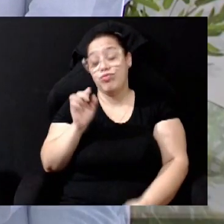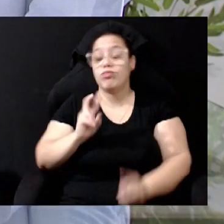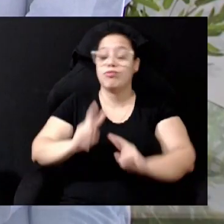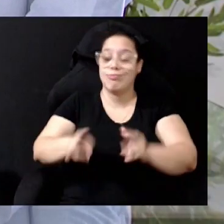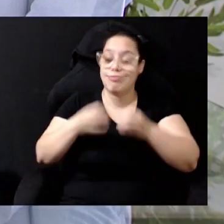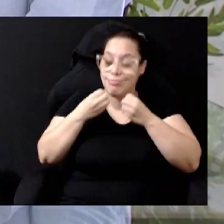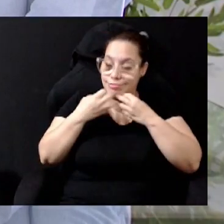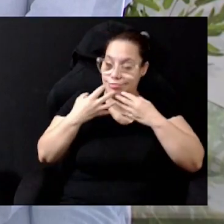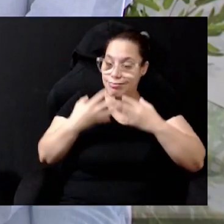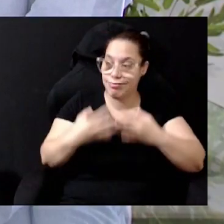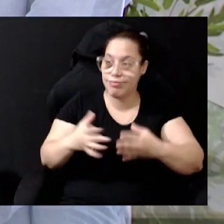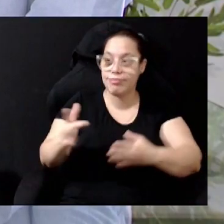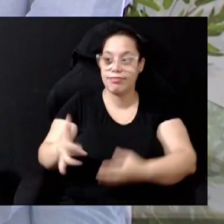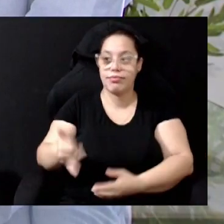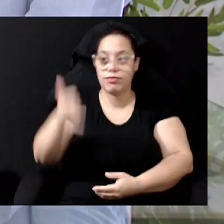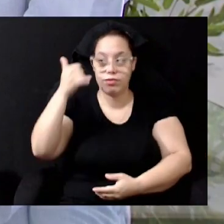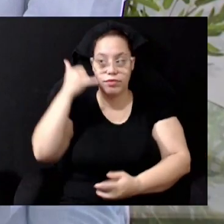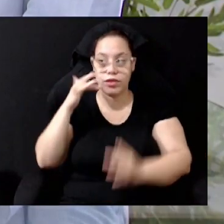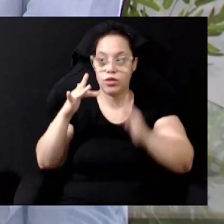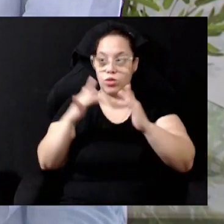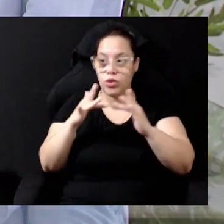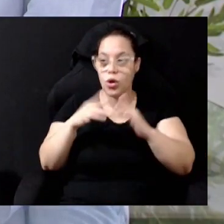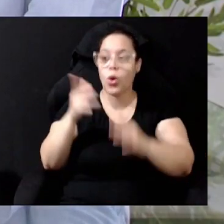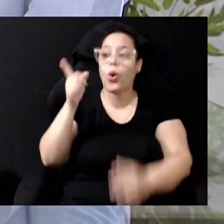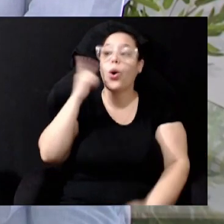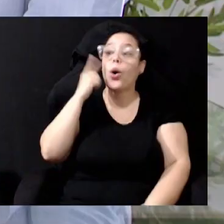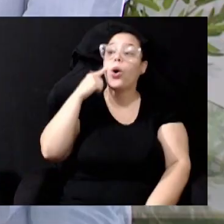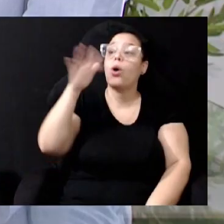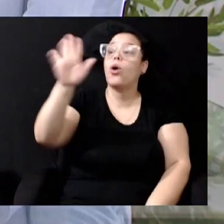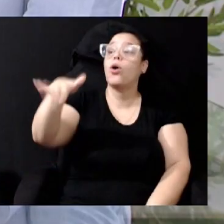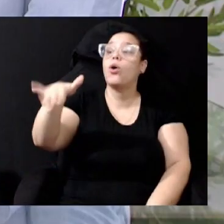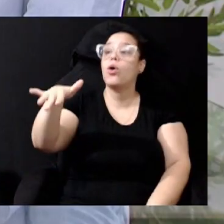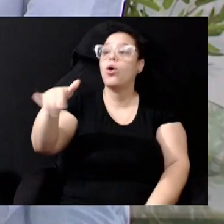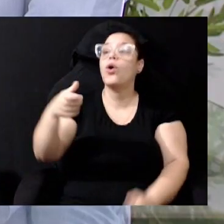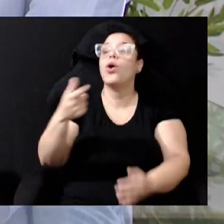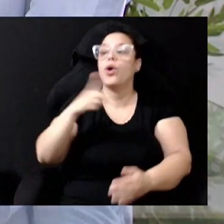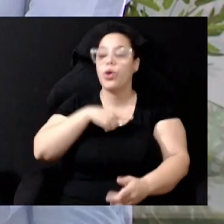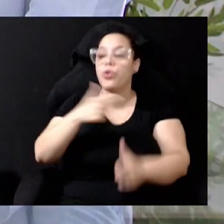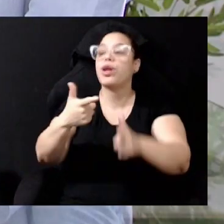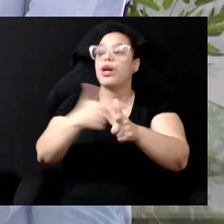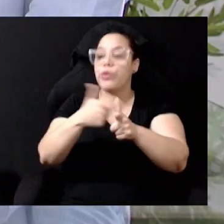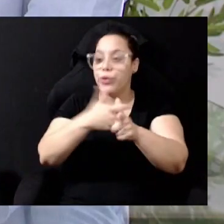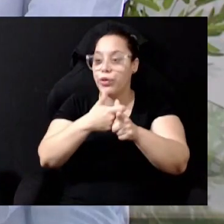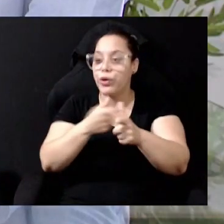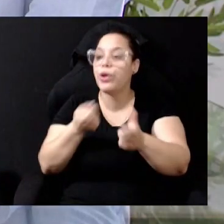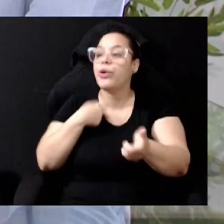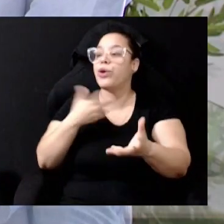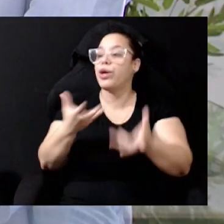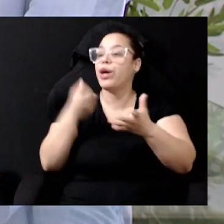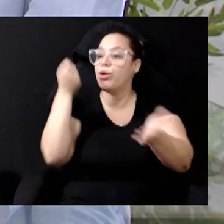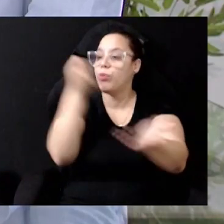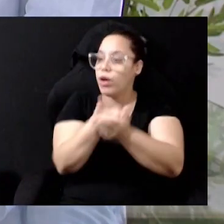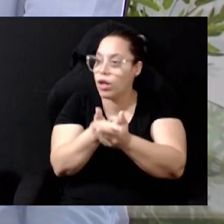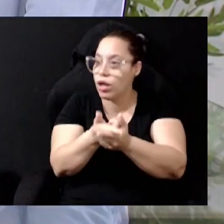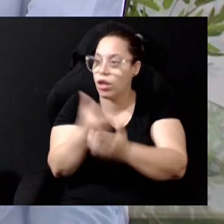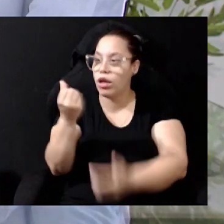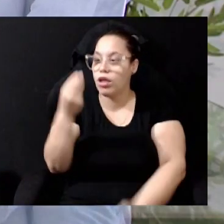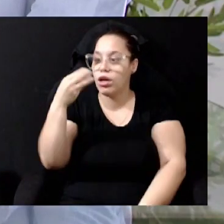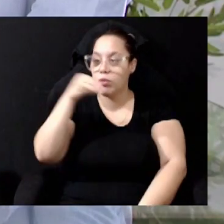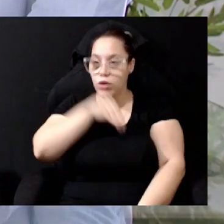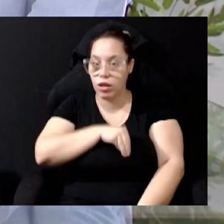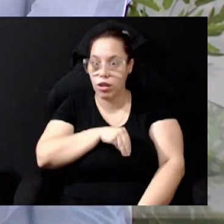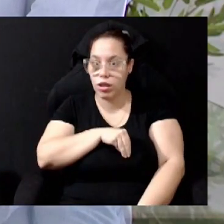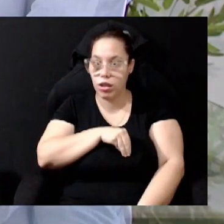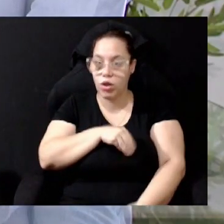entrar em contato com o teu credor e dizer: olha, eu tenho essa dívida, eu quero pagar, vai vir o 13º, como é que a gente